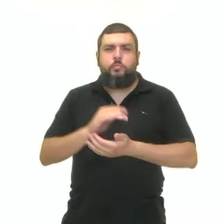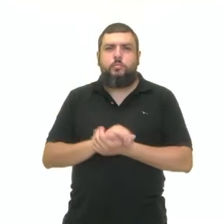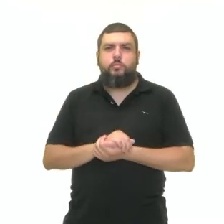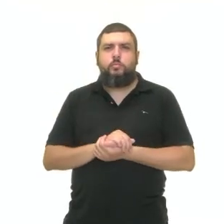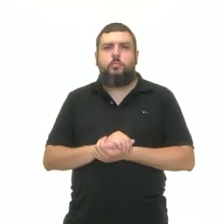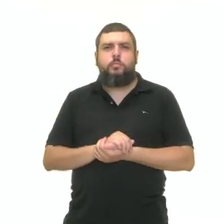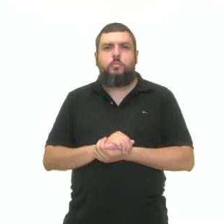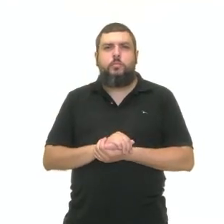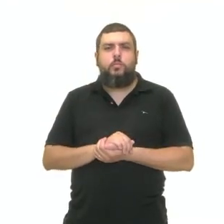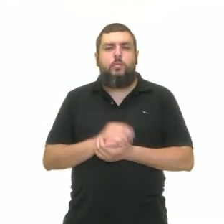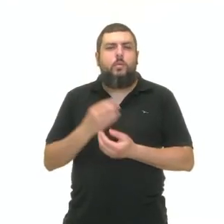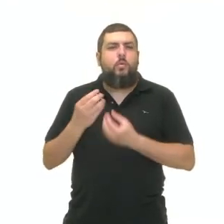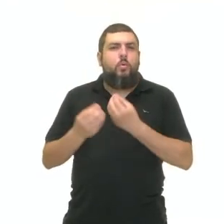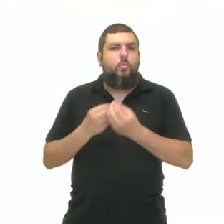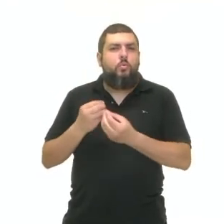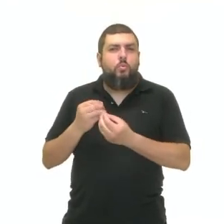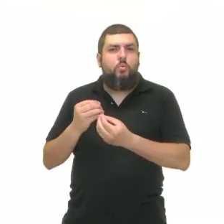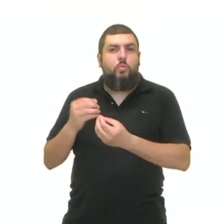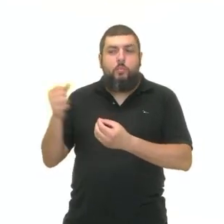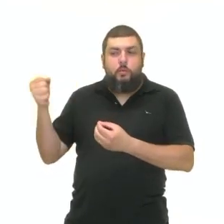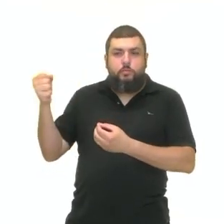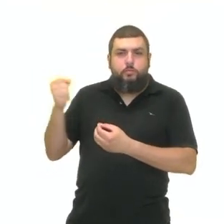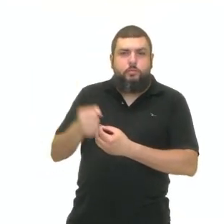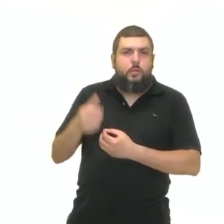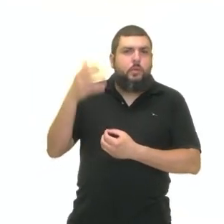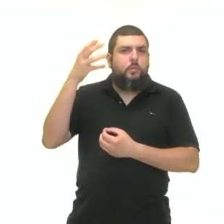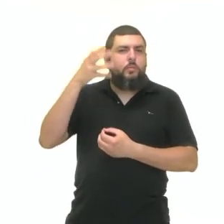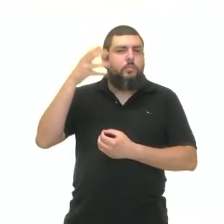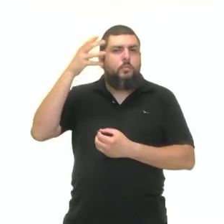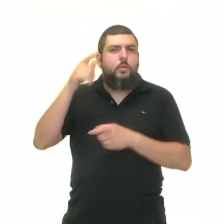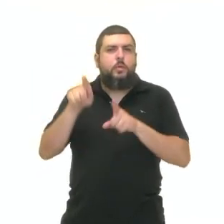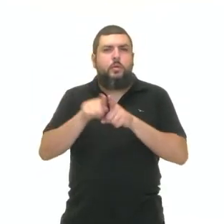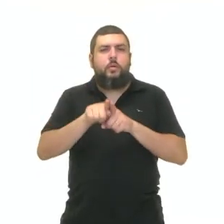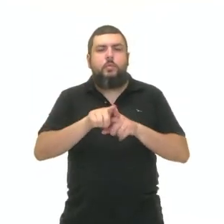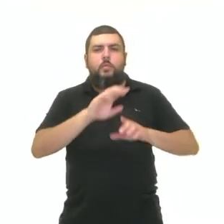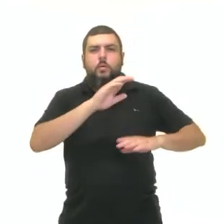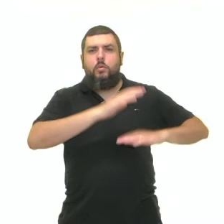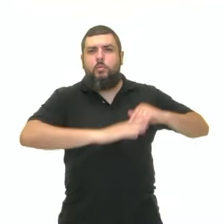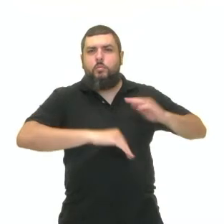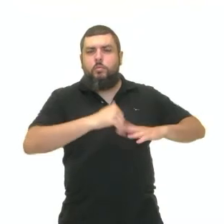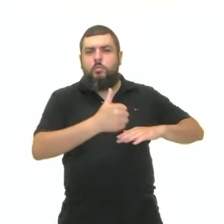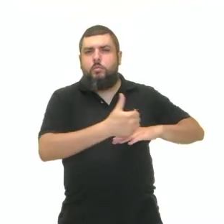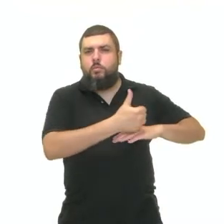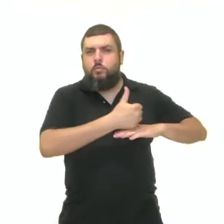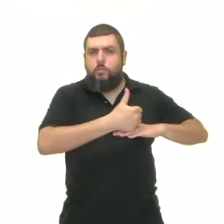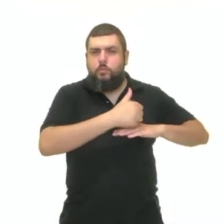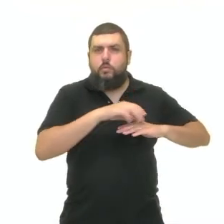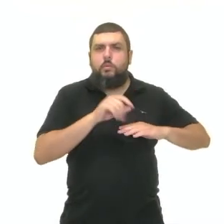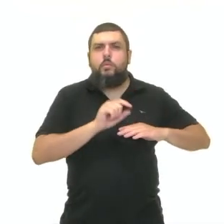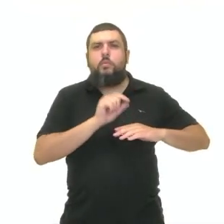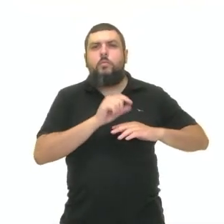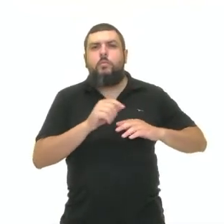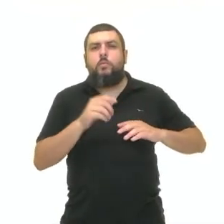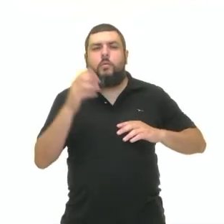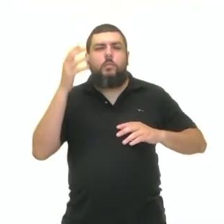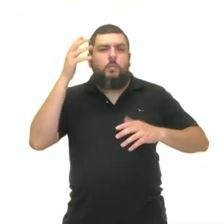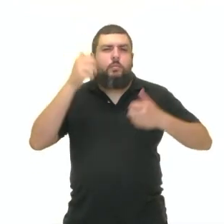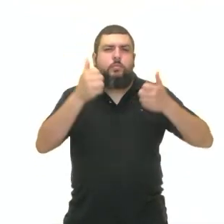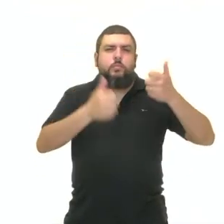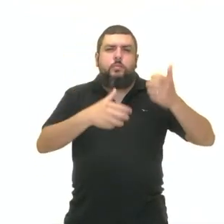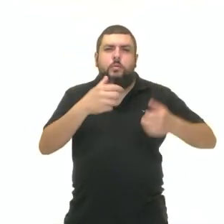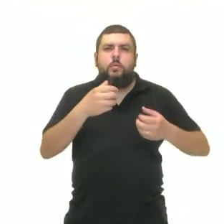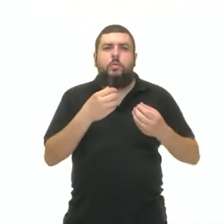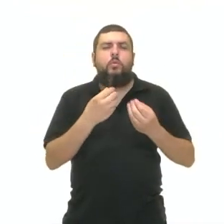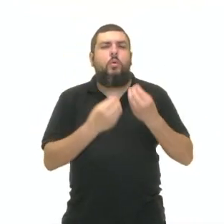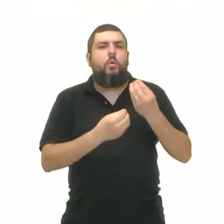de palestrantes, como a participação de especialistas que debatam acerca de como agir